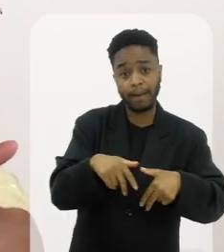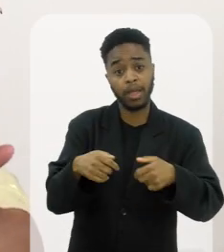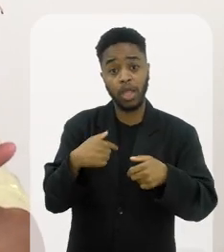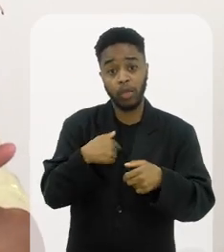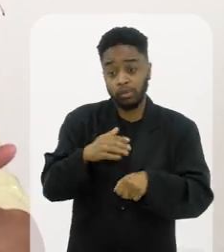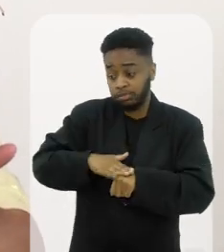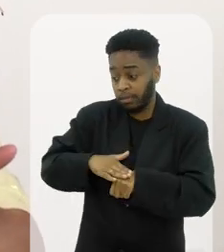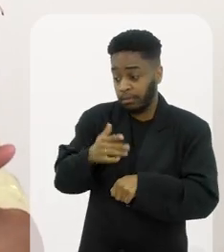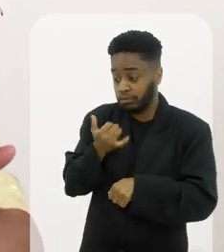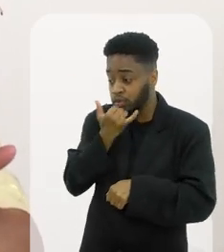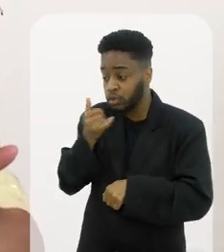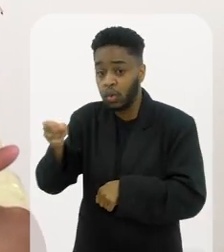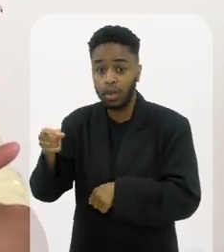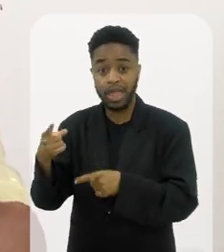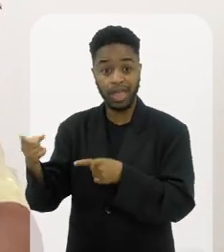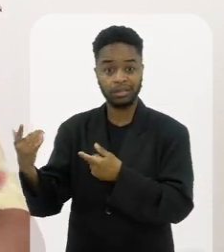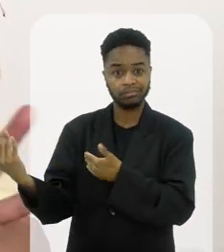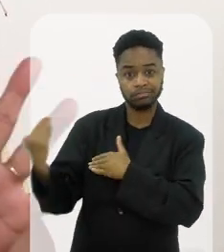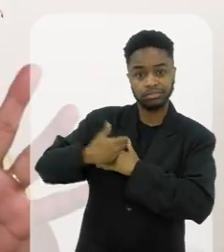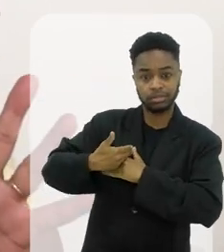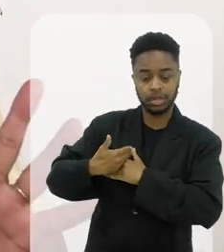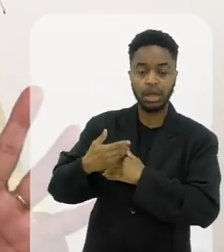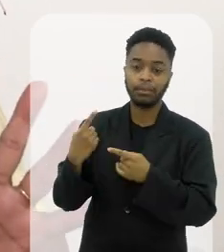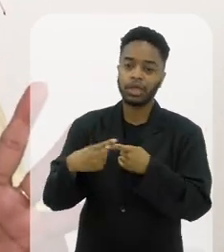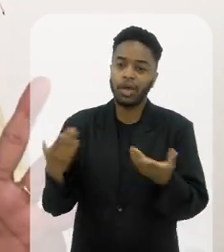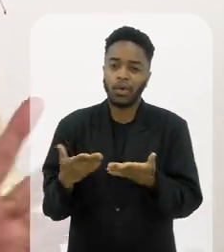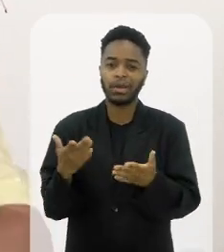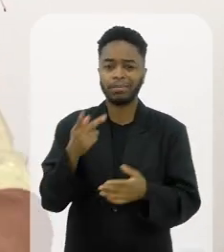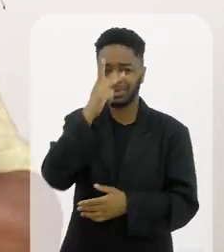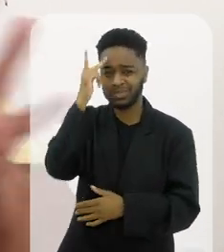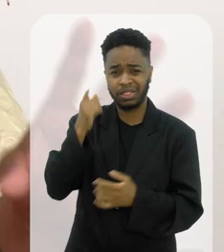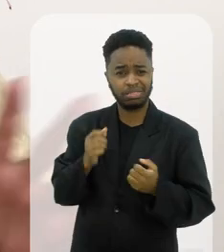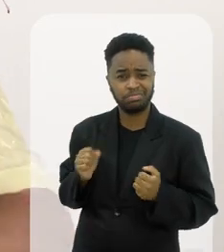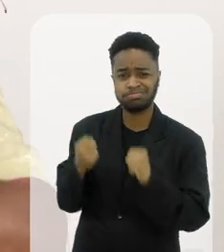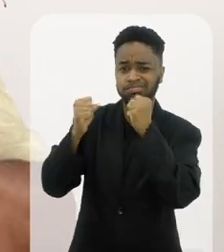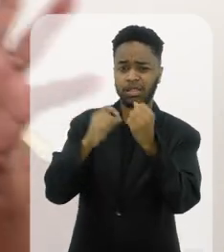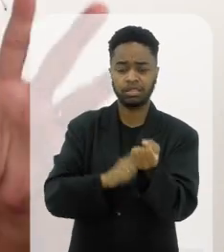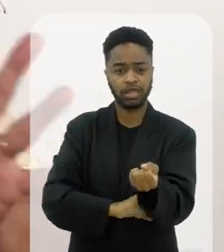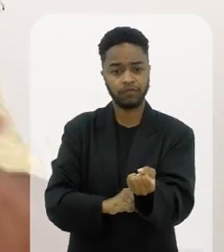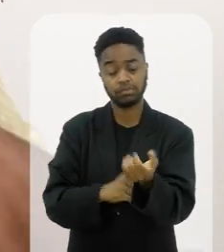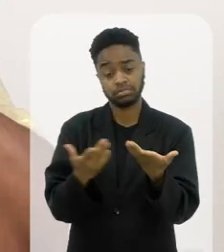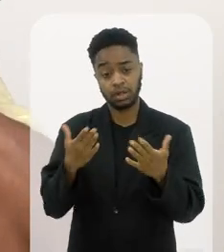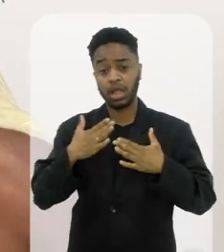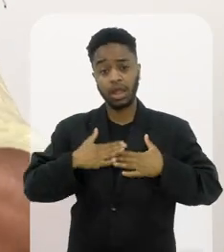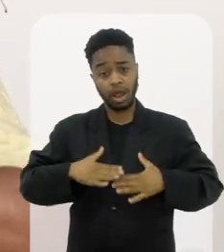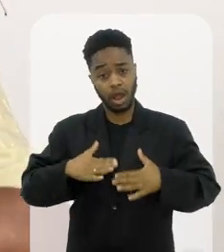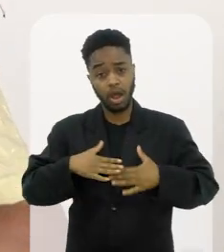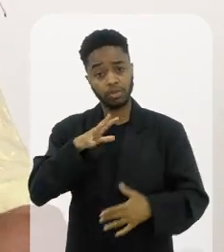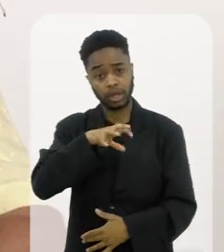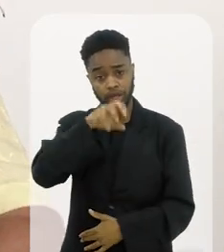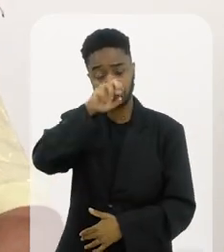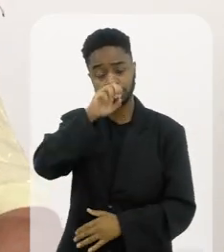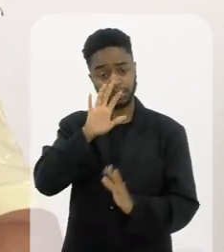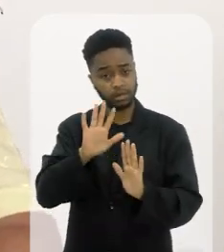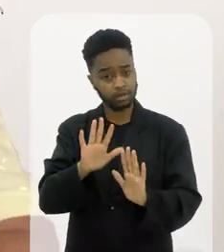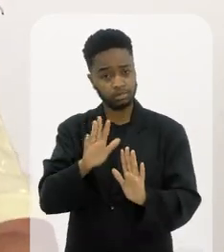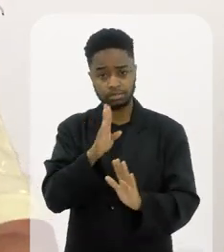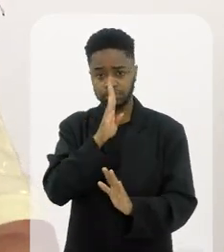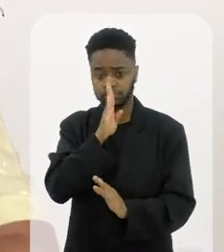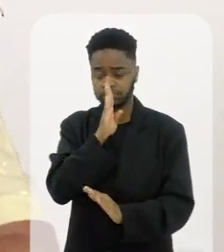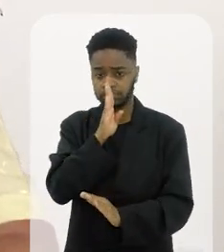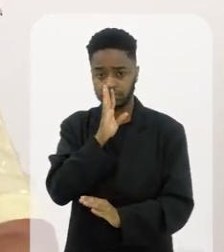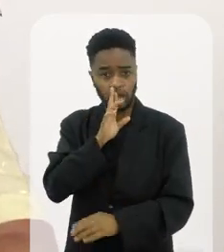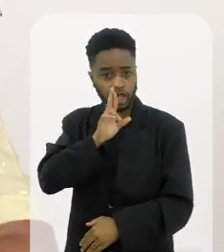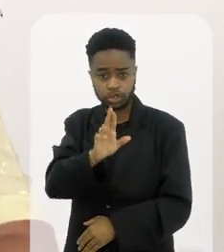pedir desculpa porque ele te esbarrou. Porque hoje em dia a gente está assim. Senão a pessoa vem, já quer brigar. Então, baixa a bola,